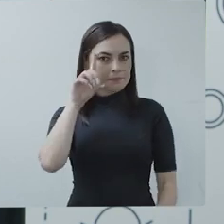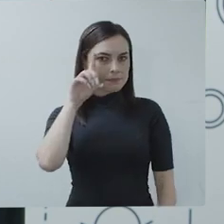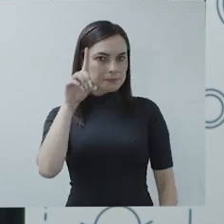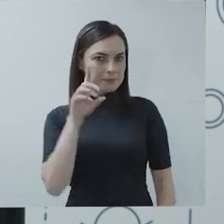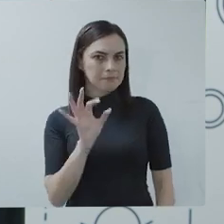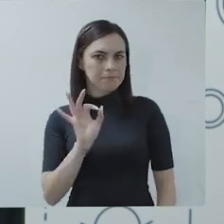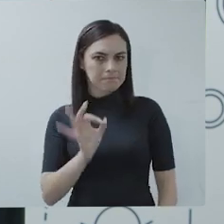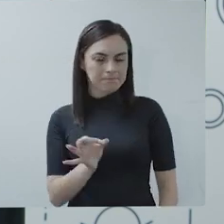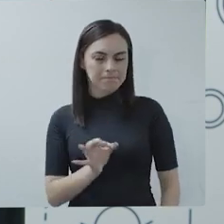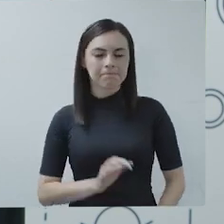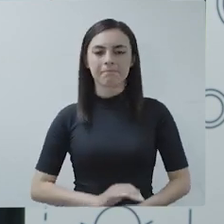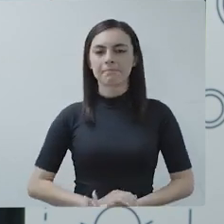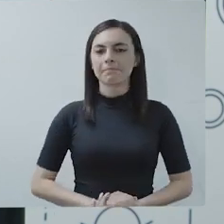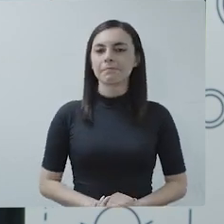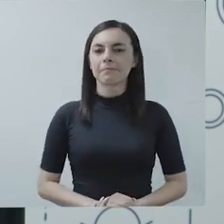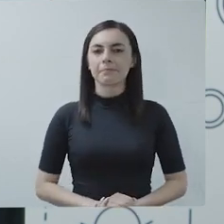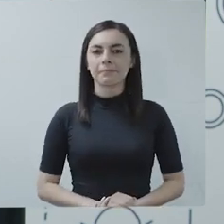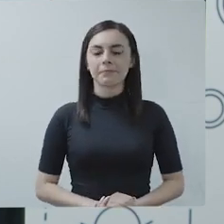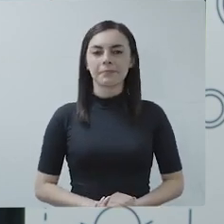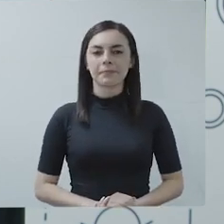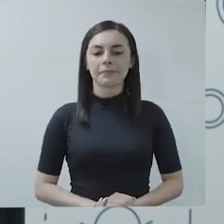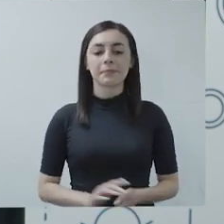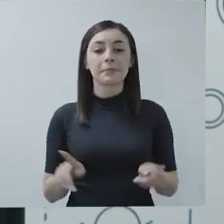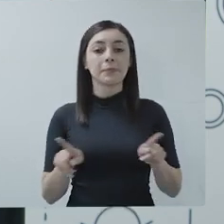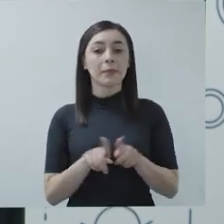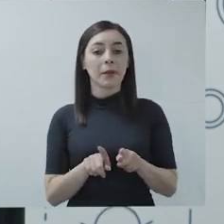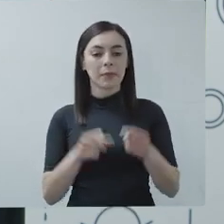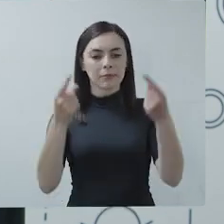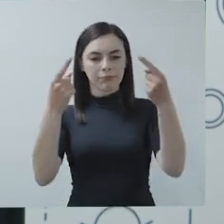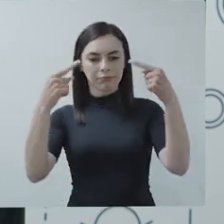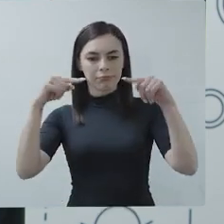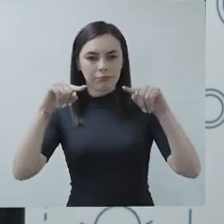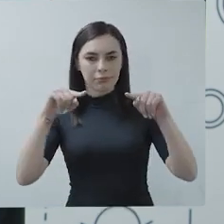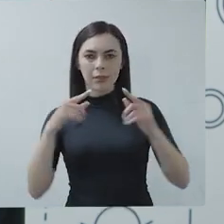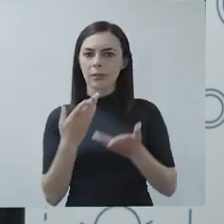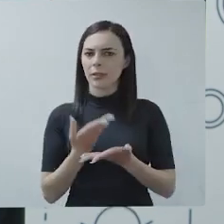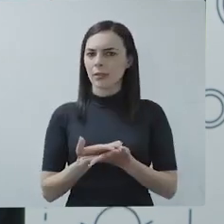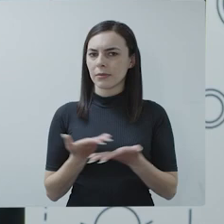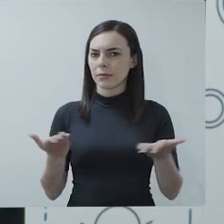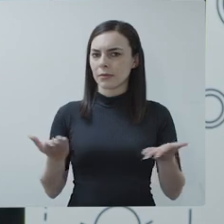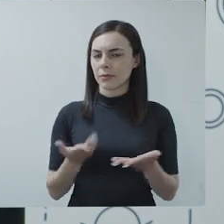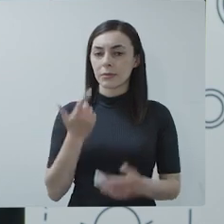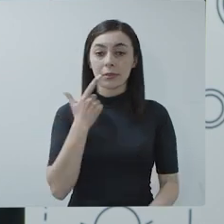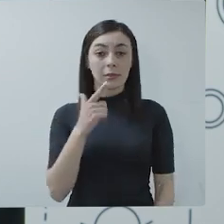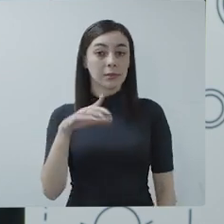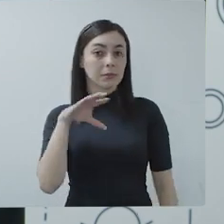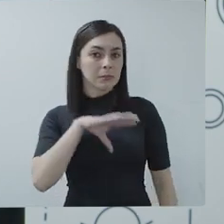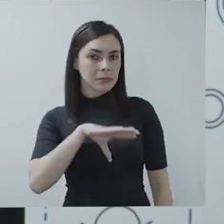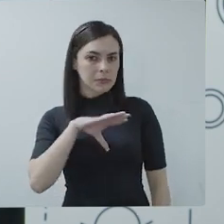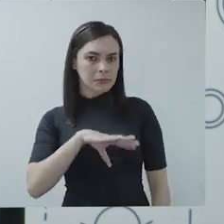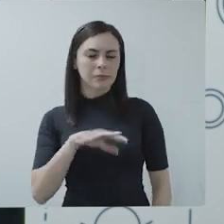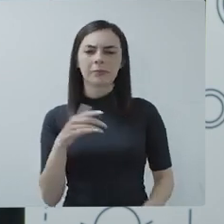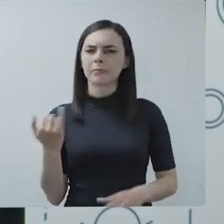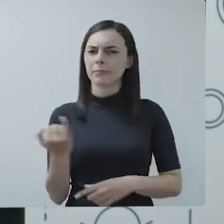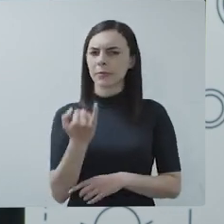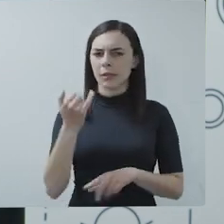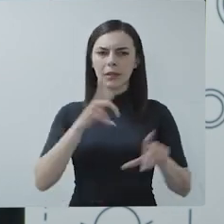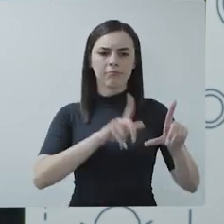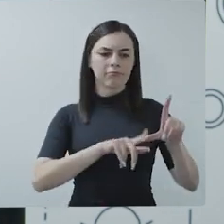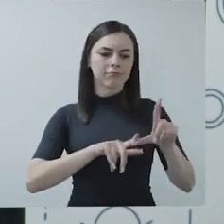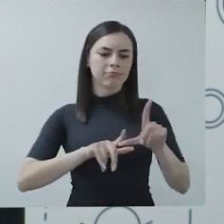Certinho, certo? E também a nossa aula de hoje, que é a aula de língua portuguesa. Coloca todas as letrinhas